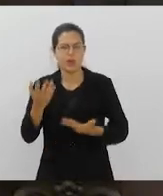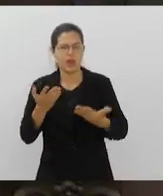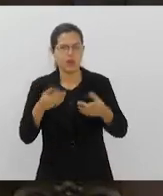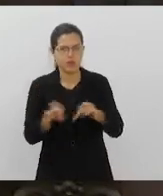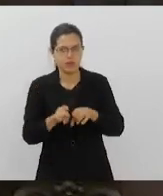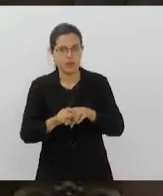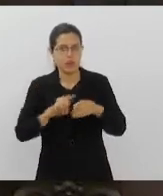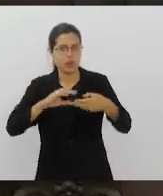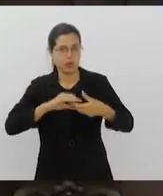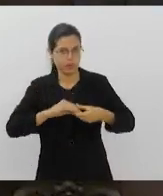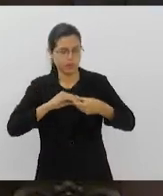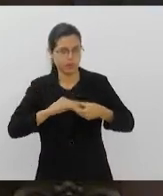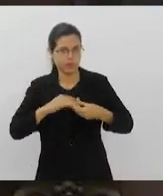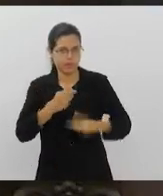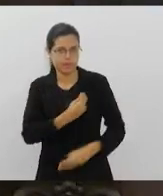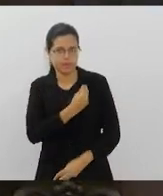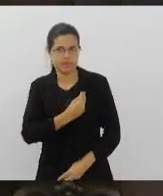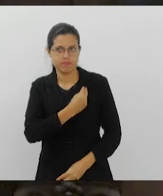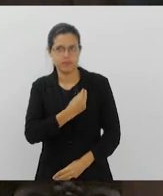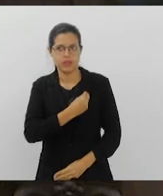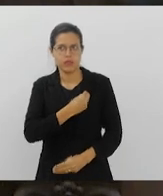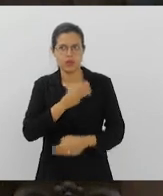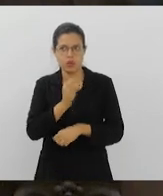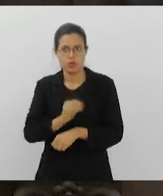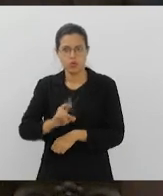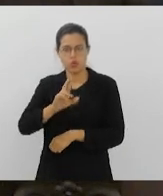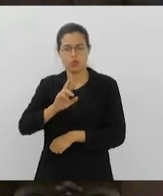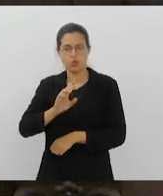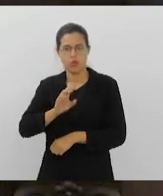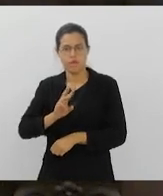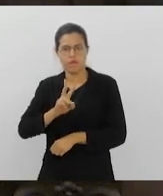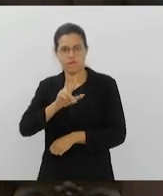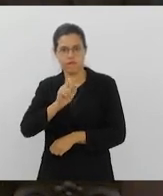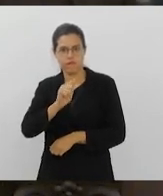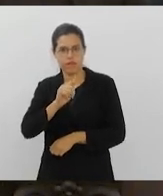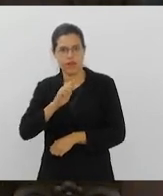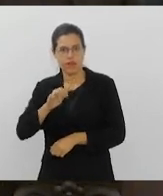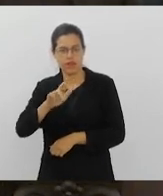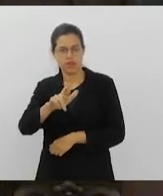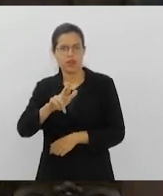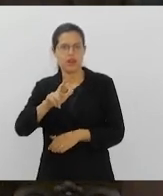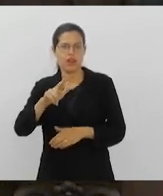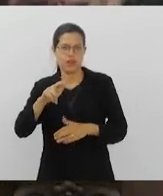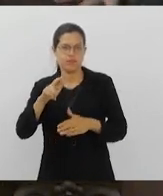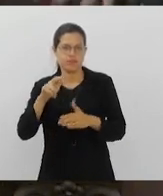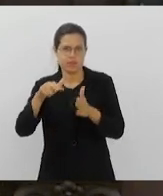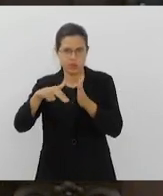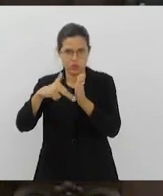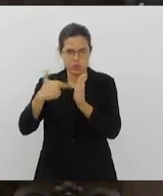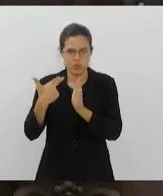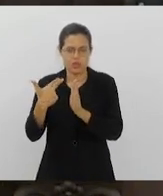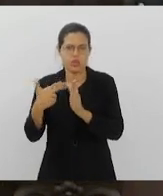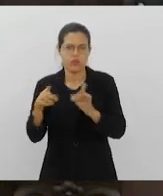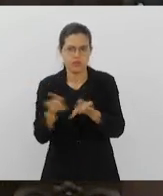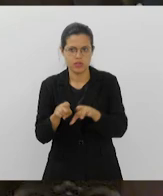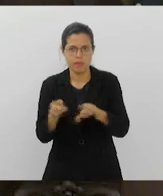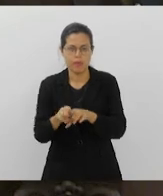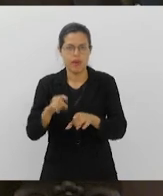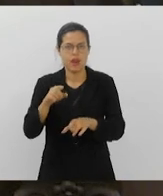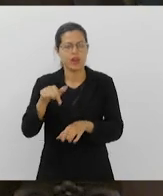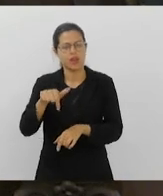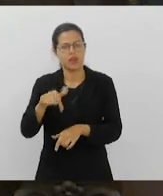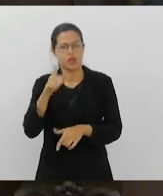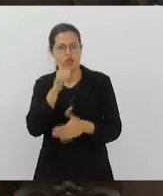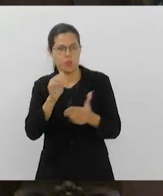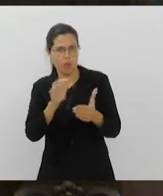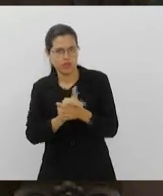presença do doutor Wagner de Moraes, cirurgião plástico, da sua esposa Ana Paula Lima, presente conosco aqui. Uma